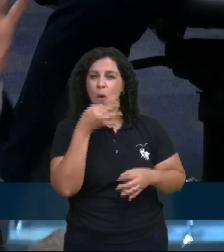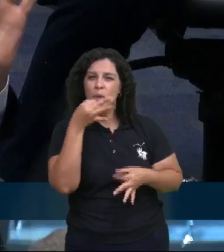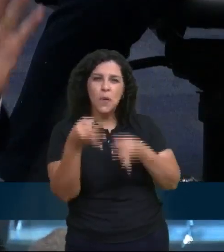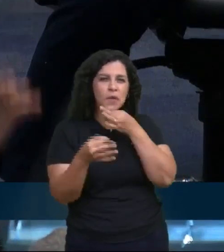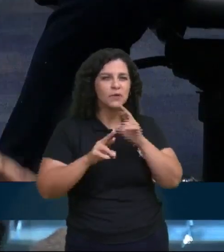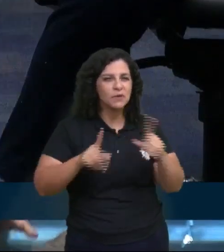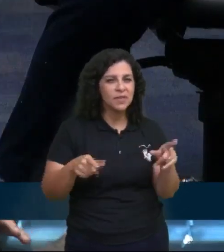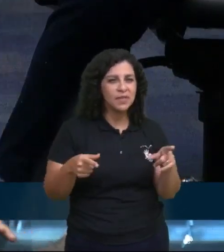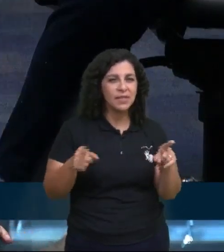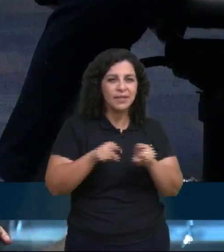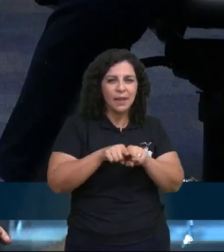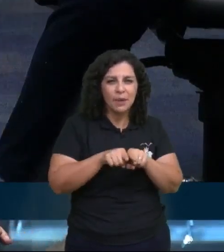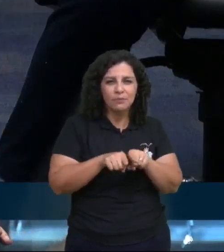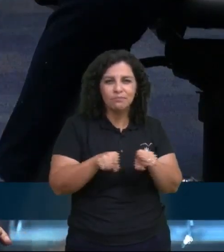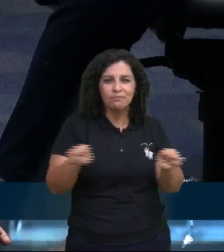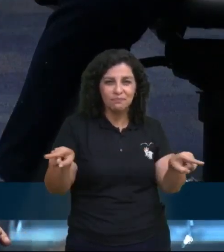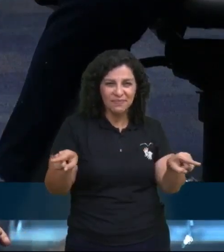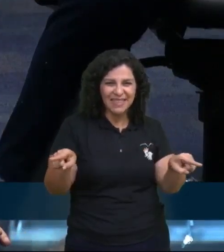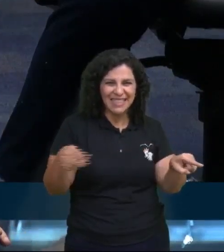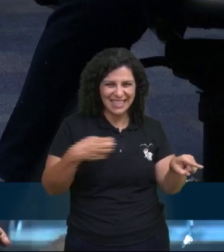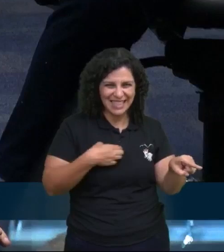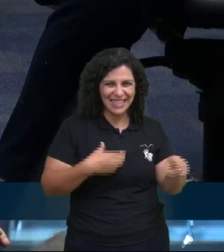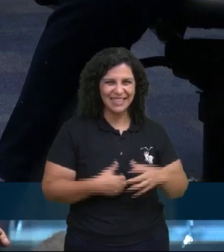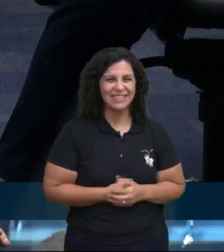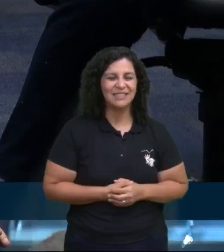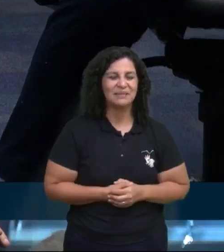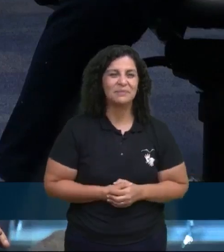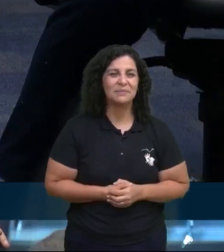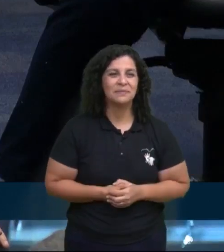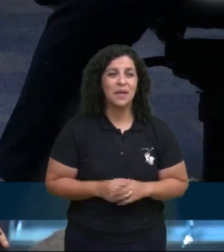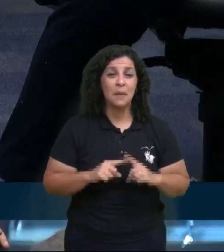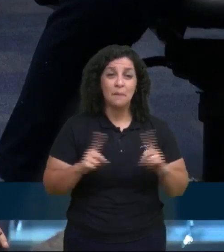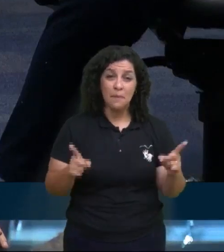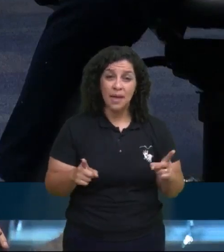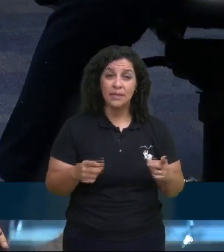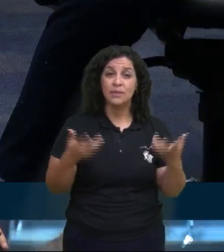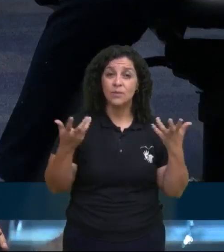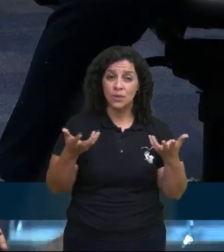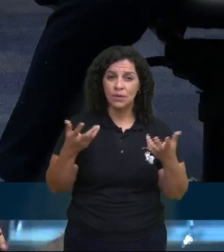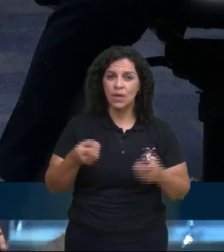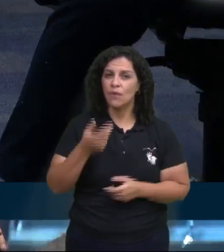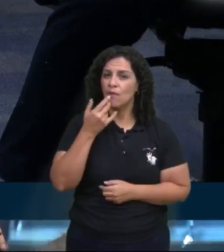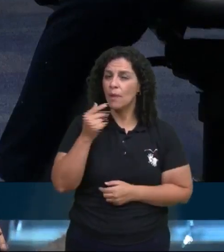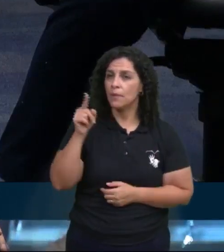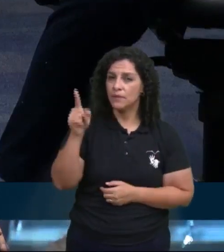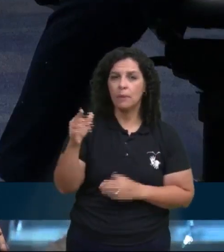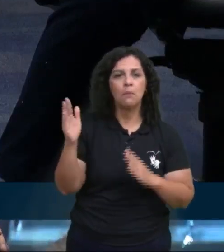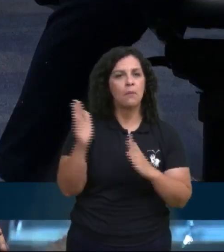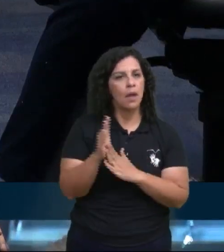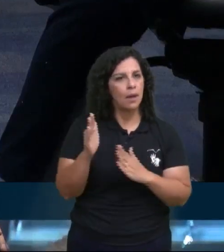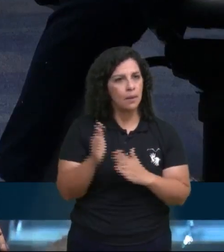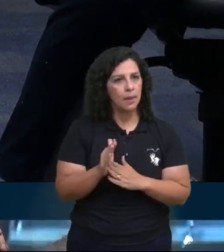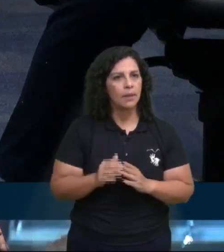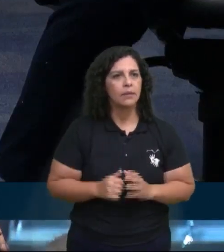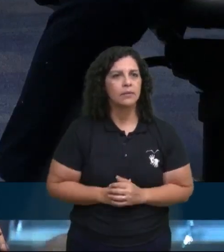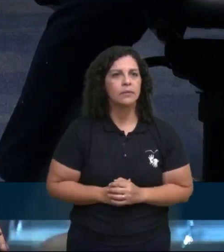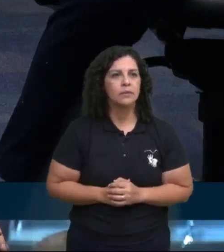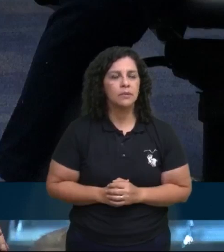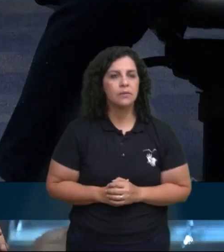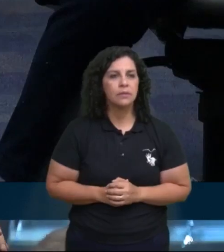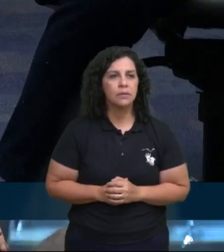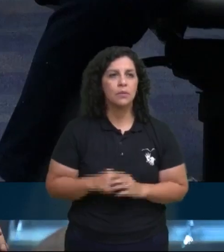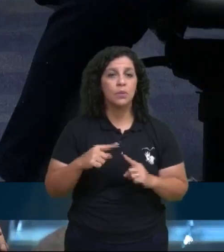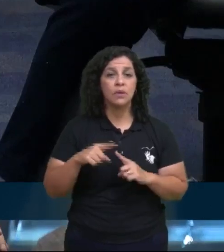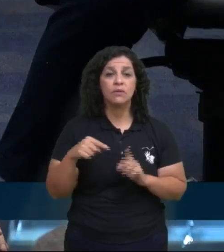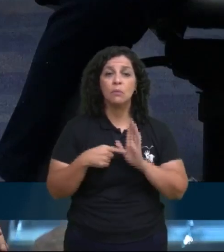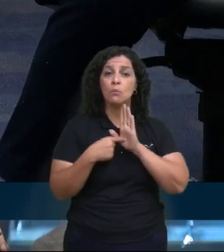divergências e seguimos na política em caminhos opostos. Mas o que eu mais queria lhe dizer é lhe parabenizar, de mostrar a